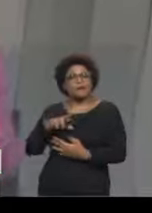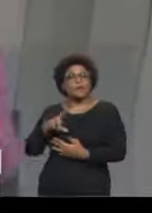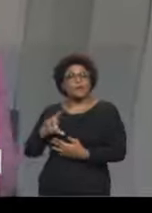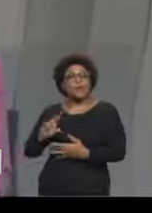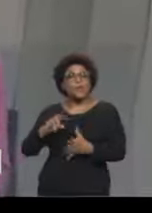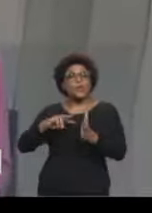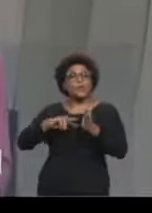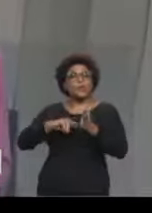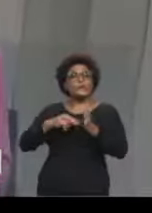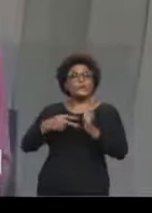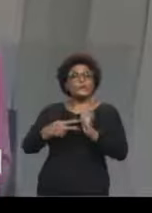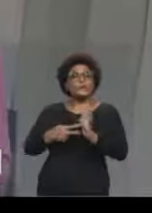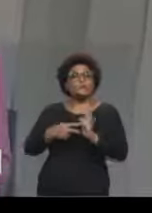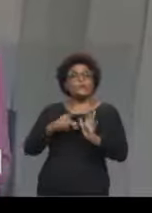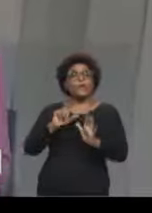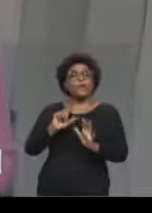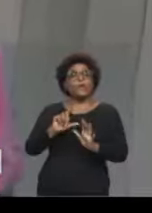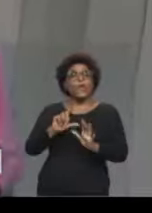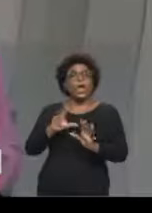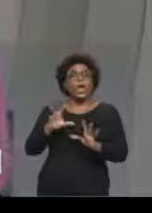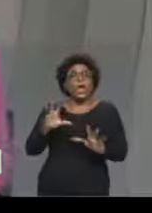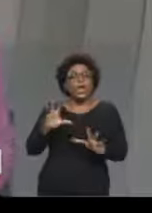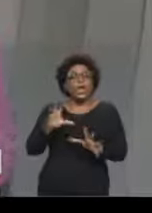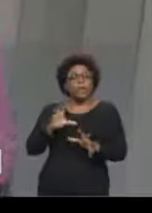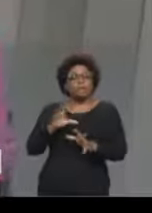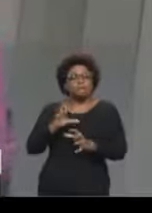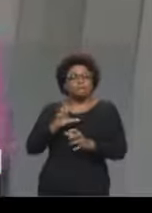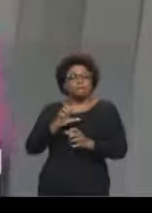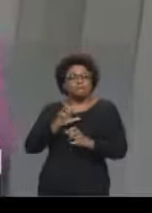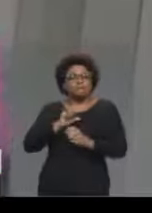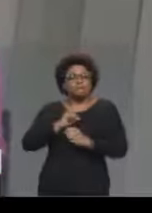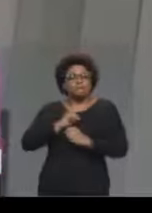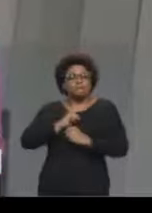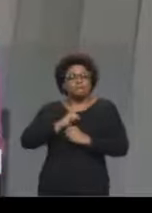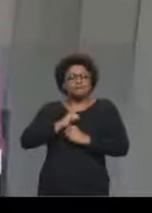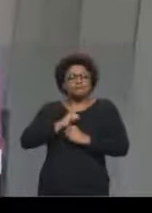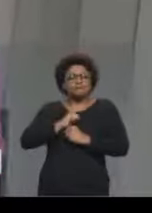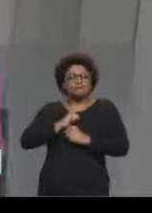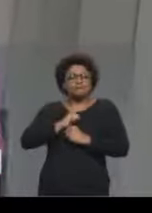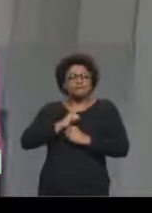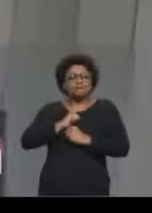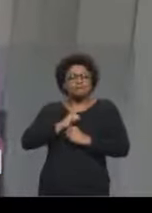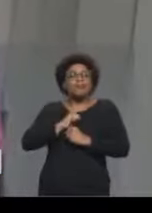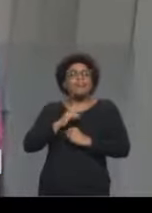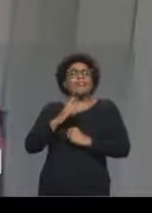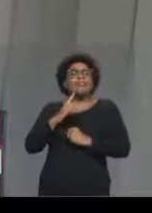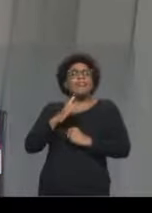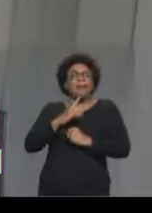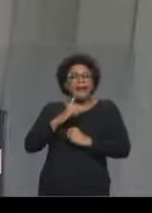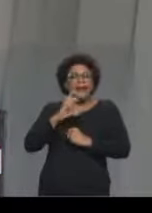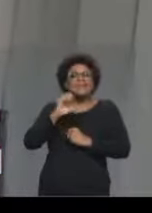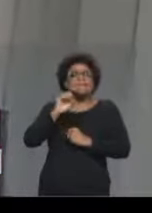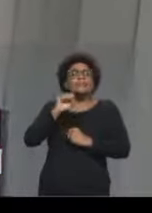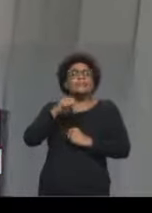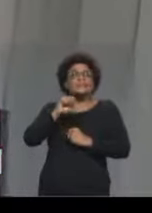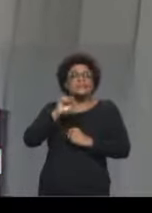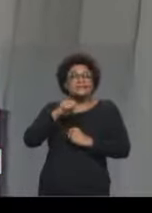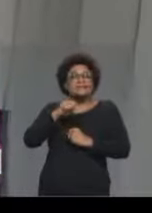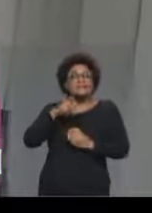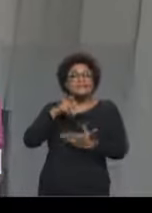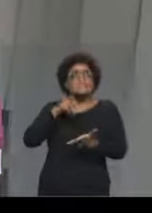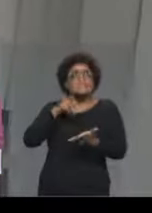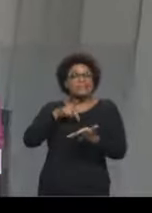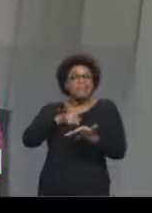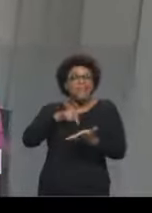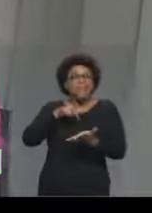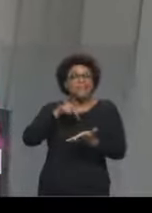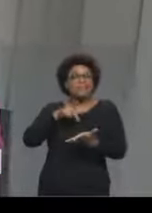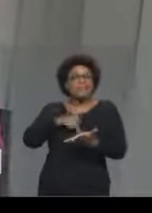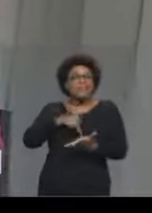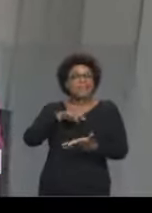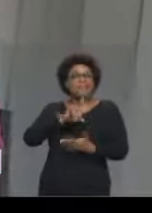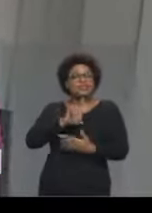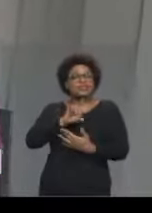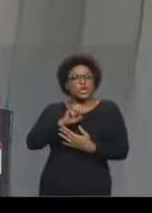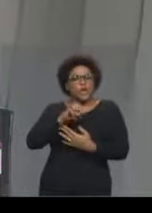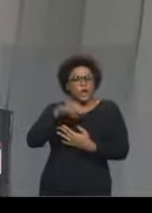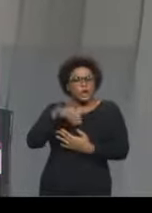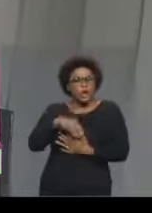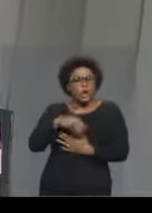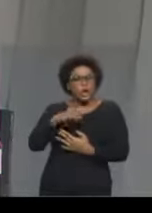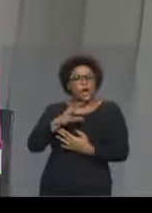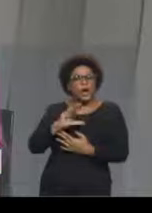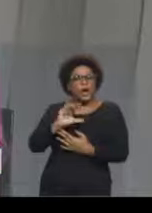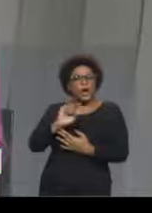até depressivo naquela época. Então ele estava sentindo o verdadeiro Dom Casmurro. E por que eu estou falando isso? Porque é importante